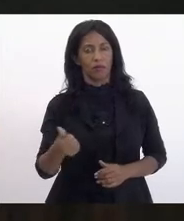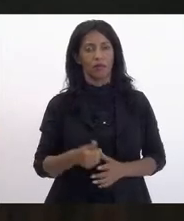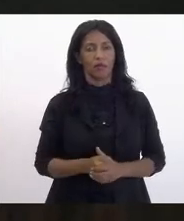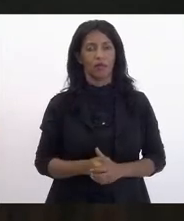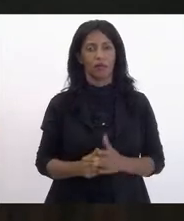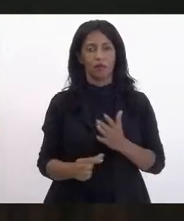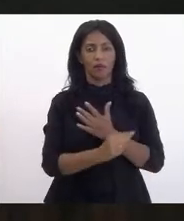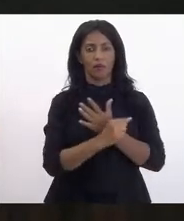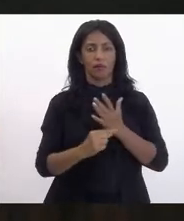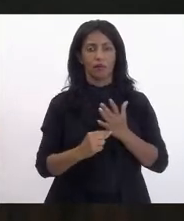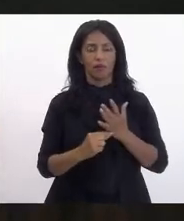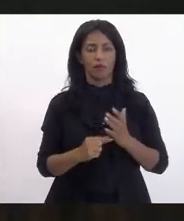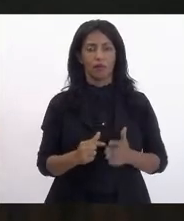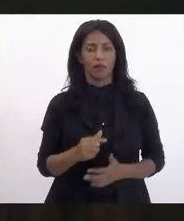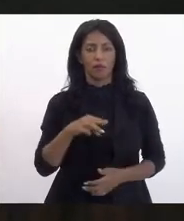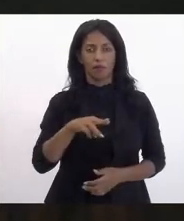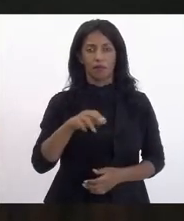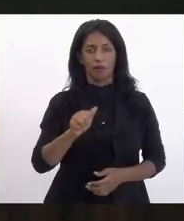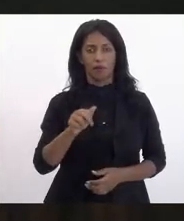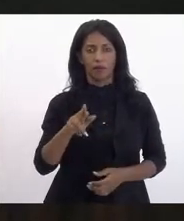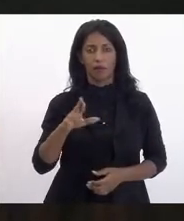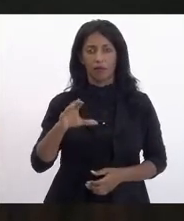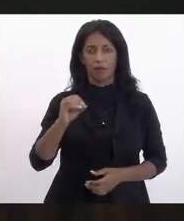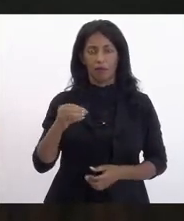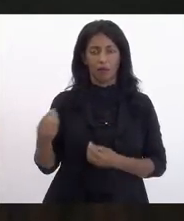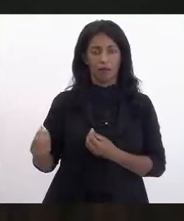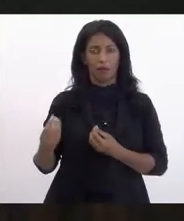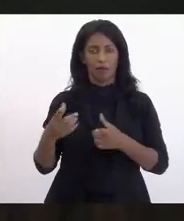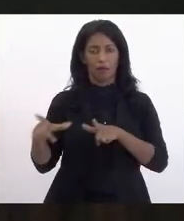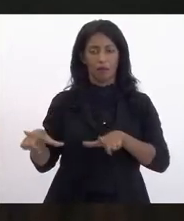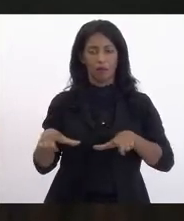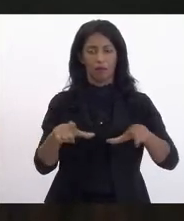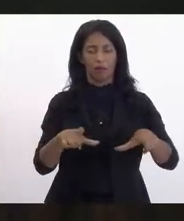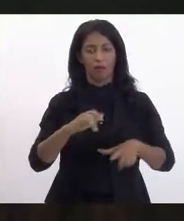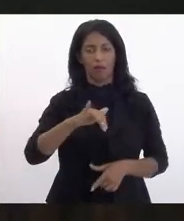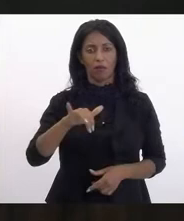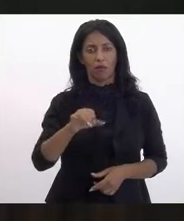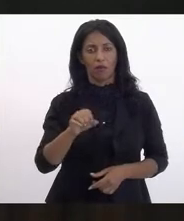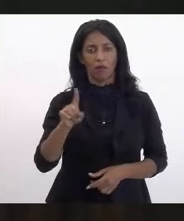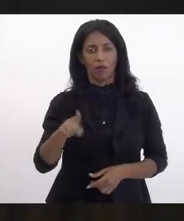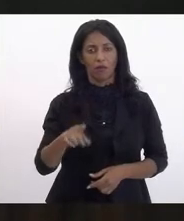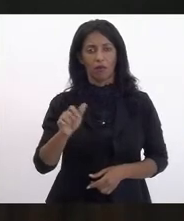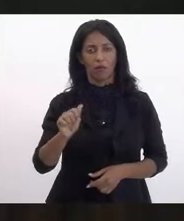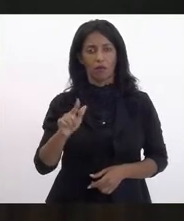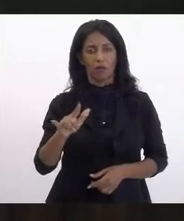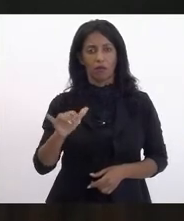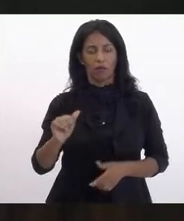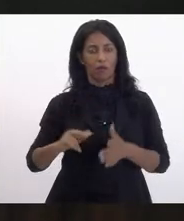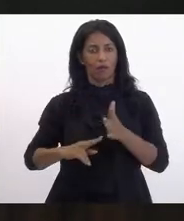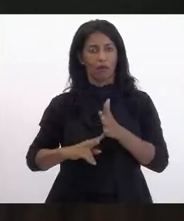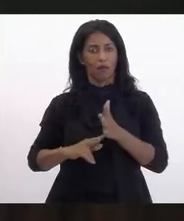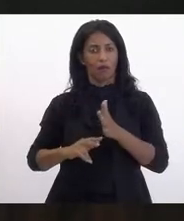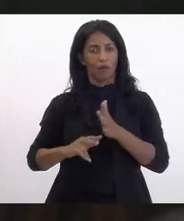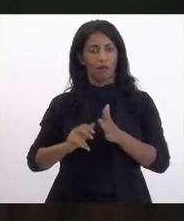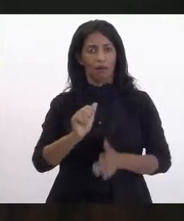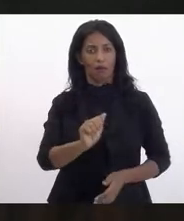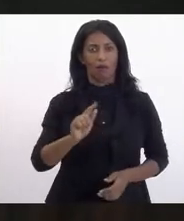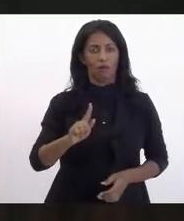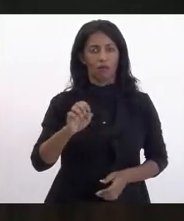de autoria do deputado Marcos Abraão, que concede o diploma José Alencar à Agência Estadual de Fomento,